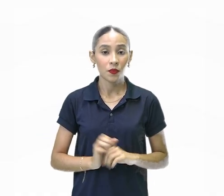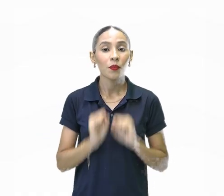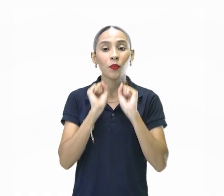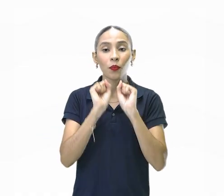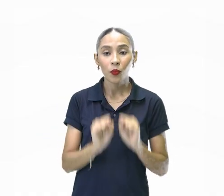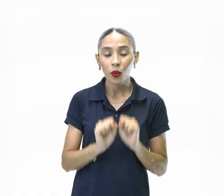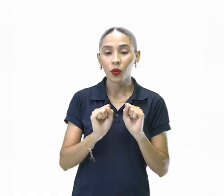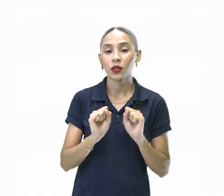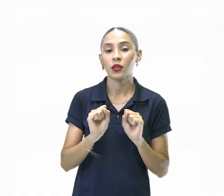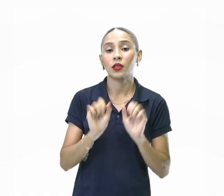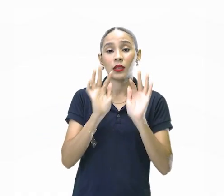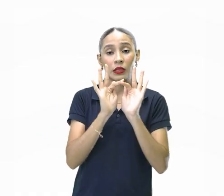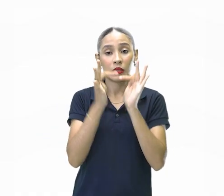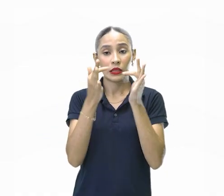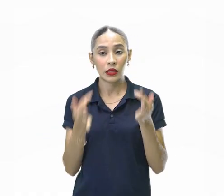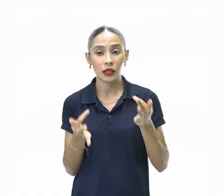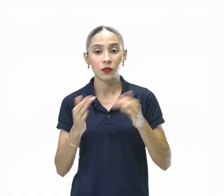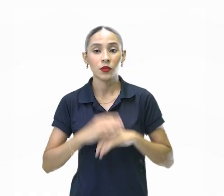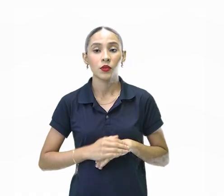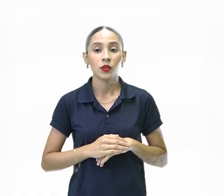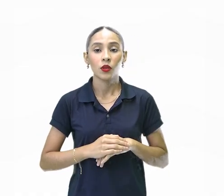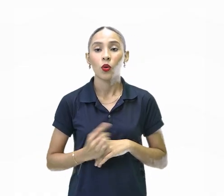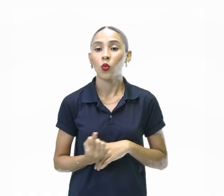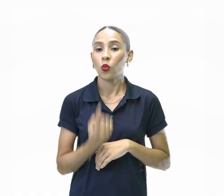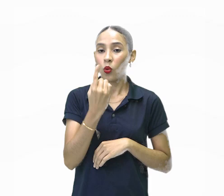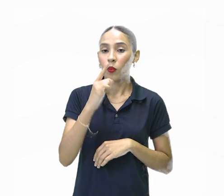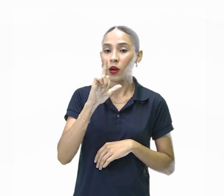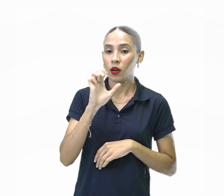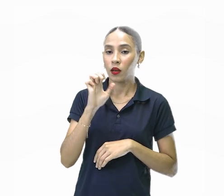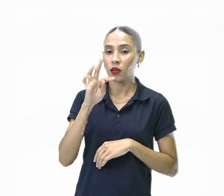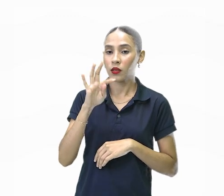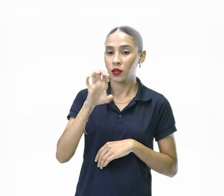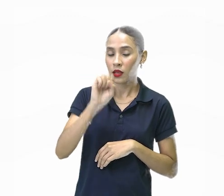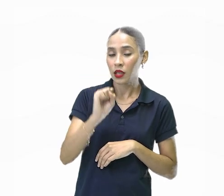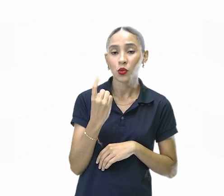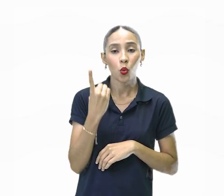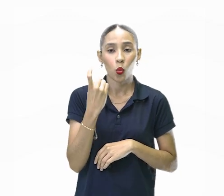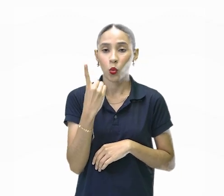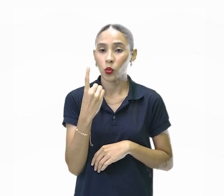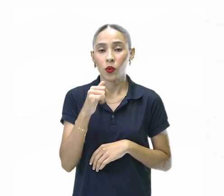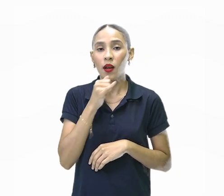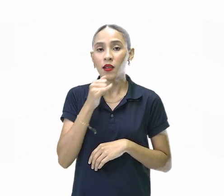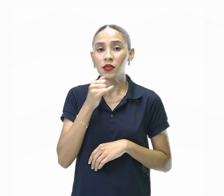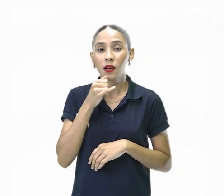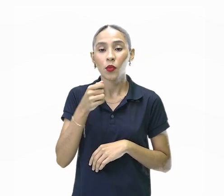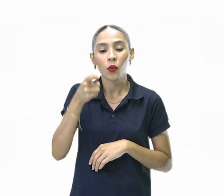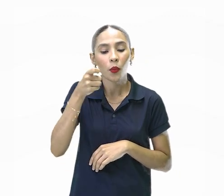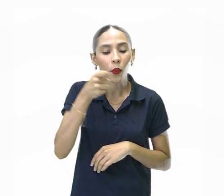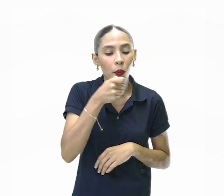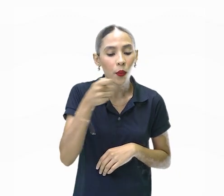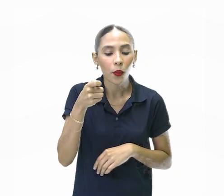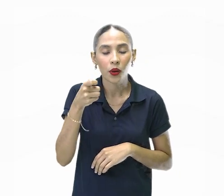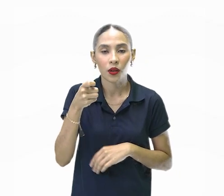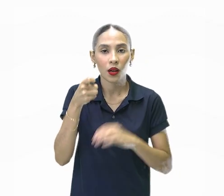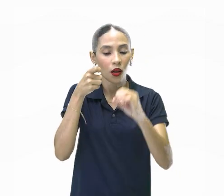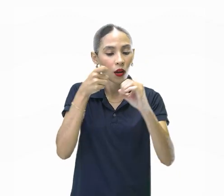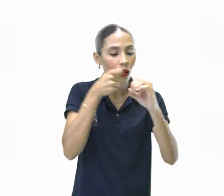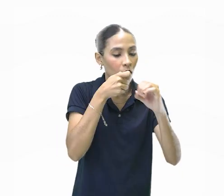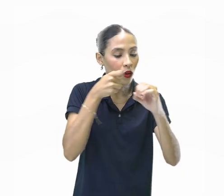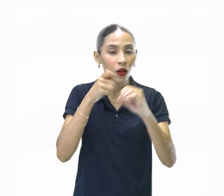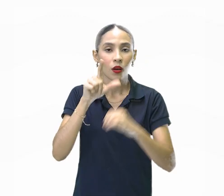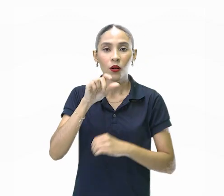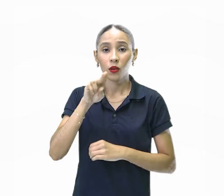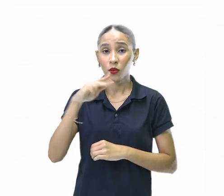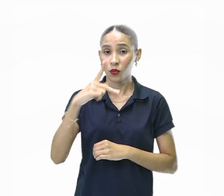podem ser simples, como uma lente única, como uma lupa, por exemplo, um sistema simples. Ou um